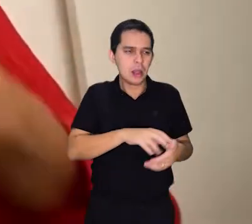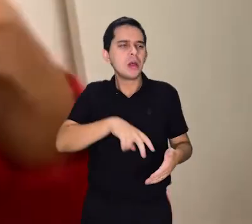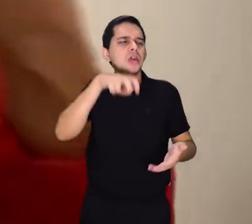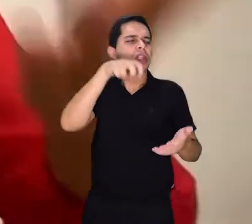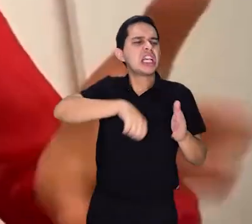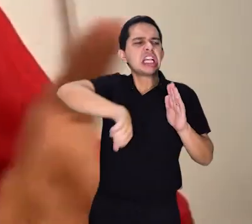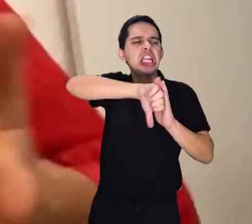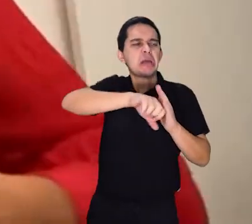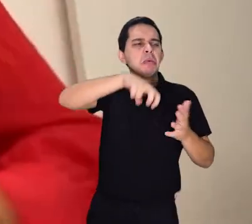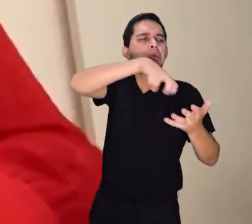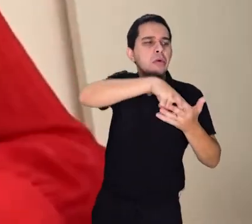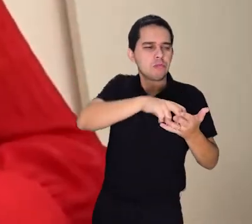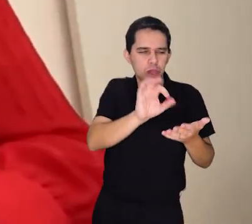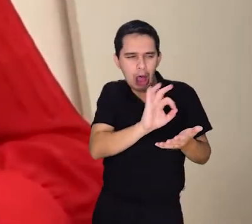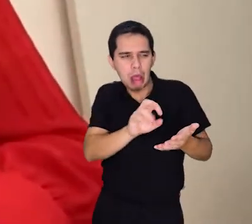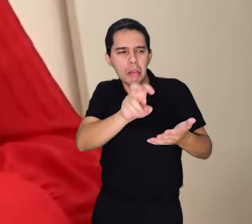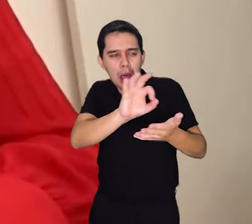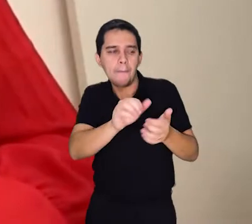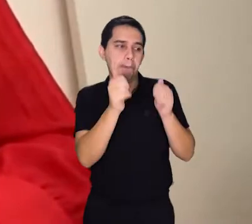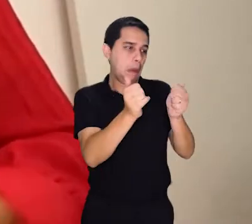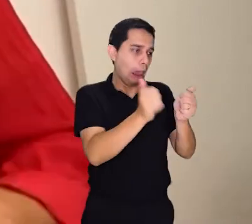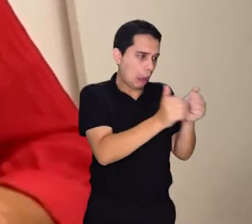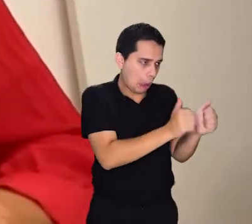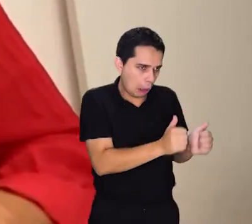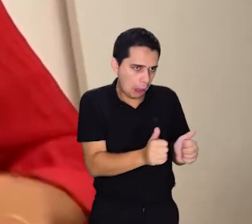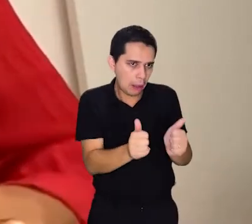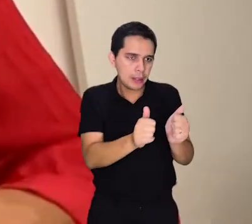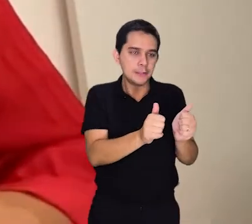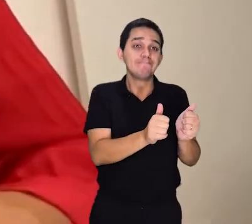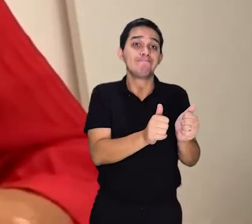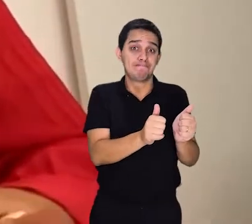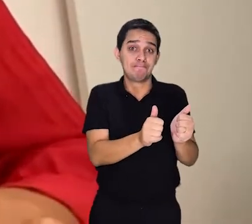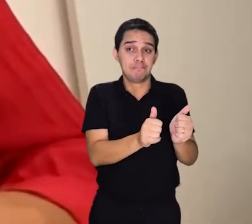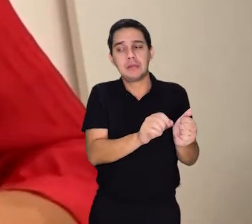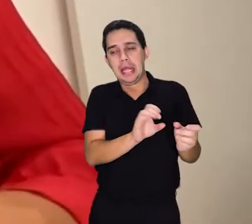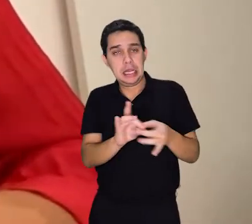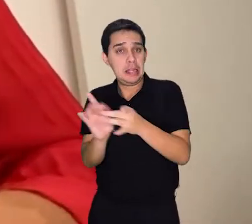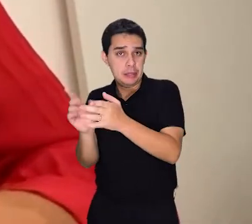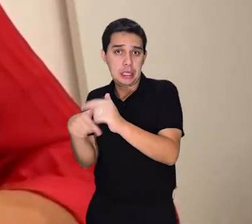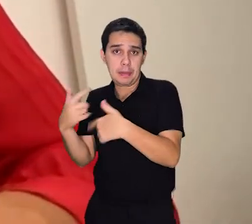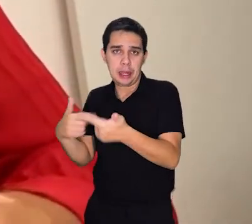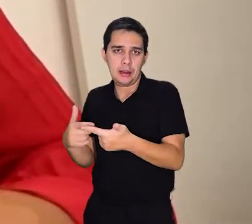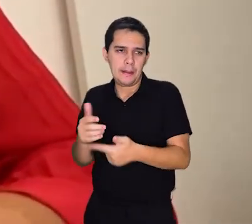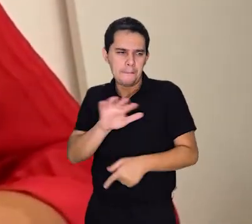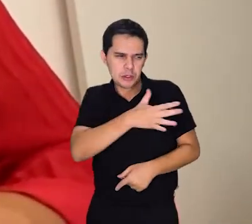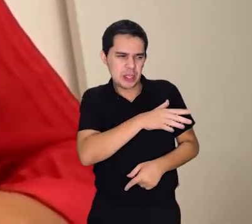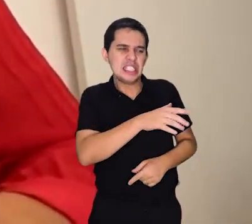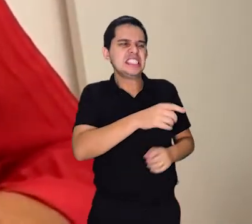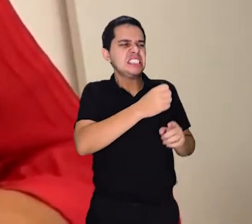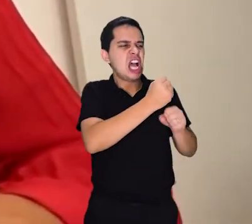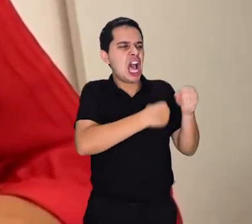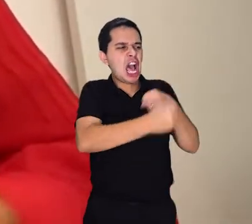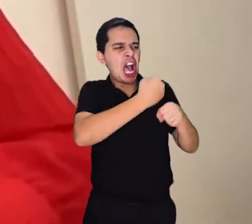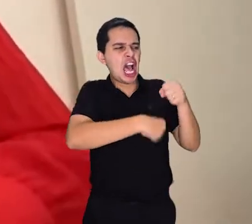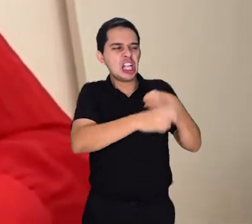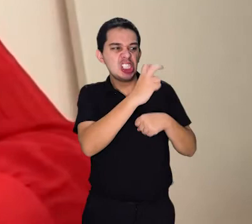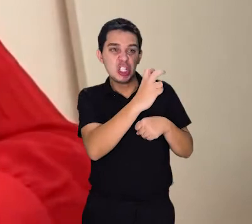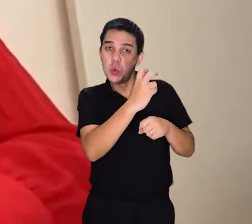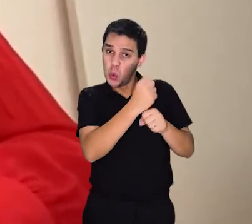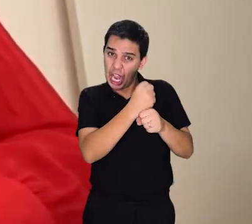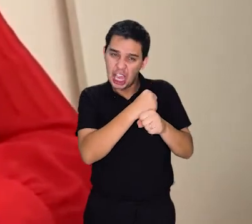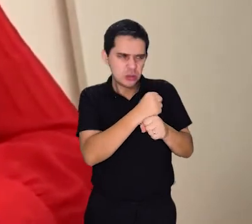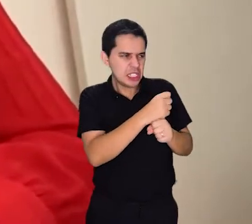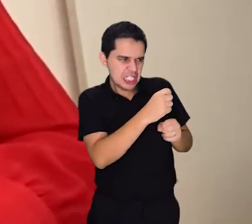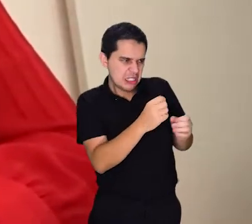existe pena perpétua, nem nada perpétuo, mas pelo menos há 5 anos não pode ter tido condenação. A juíza também acolheu esse pedido do